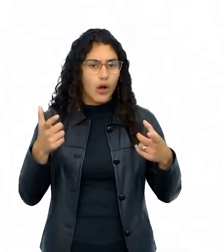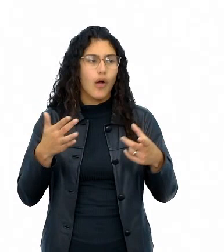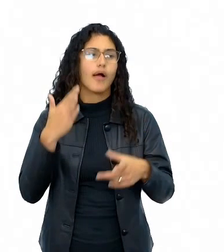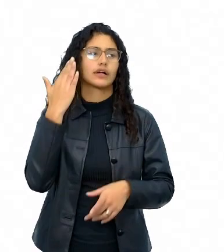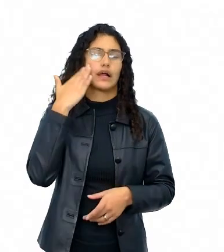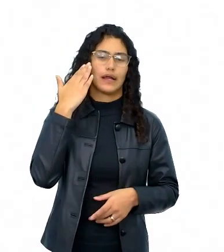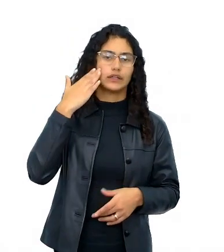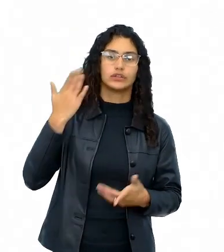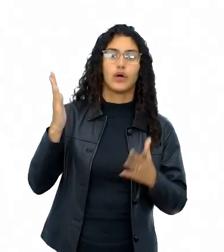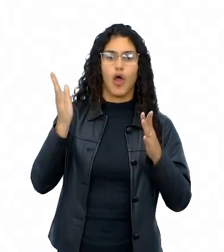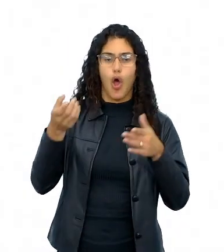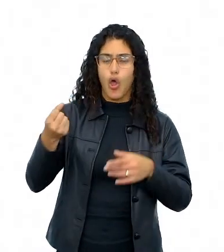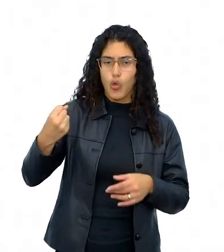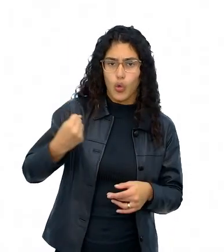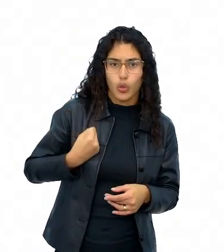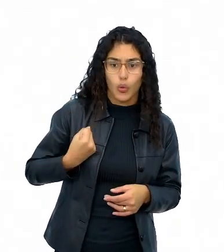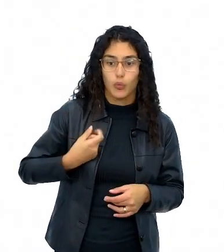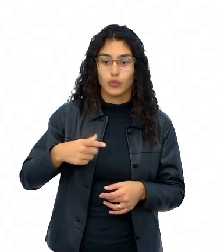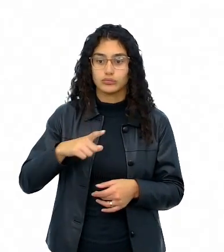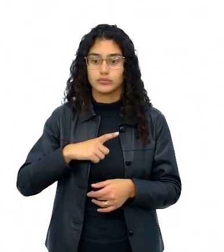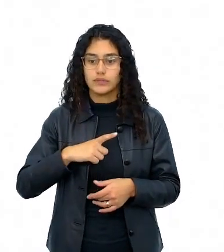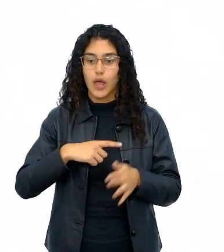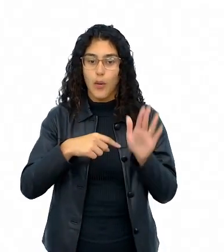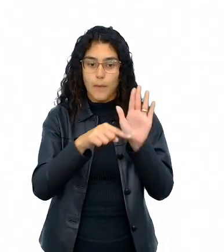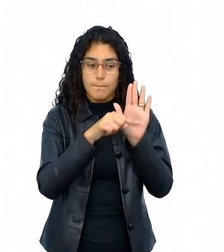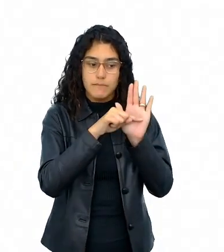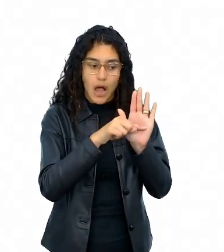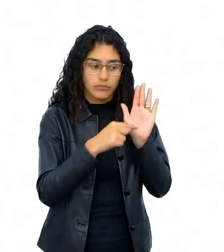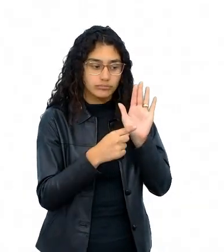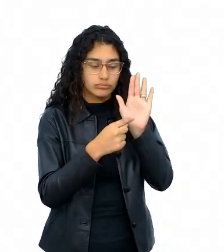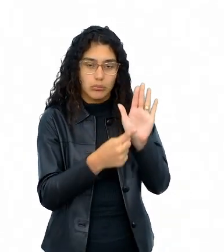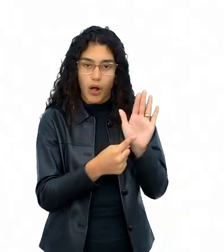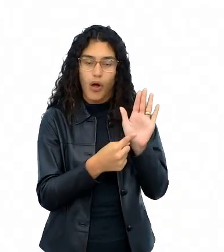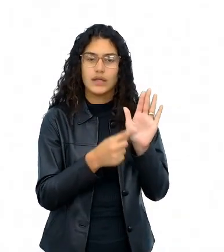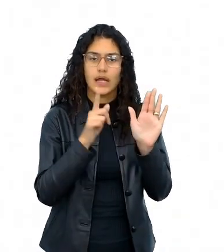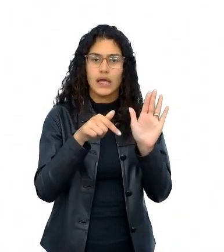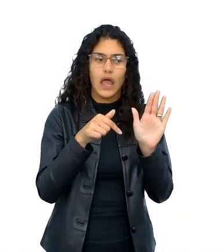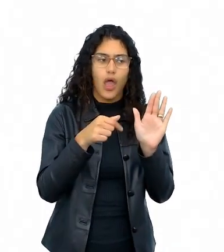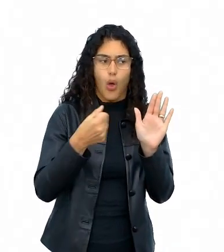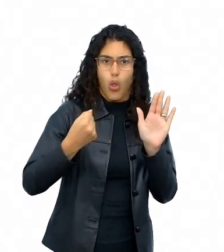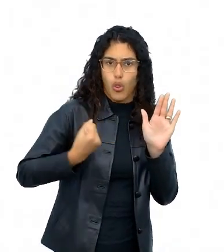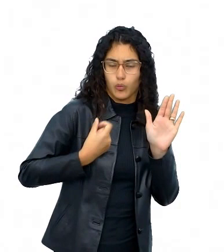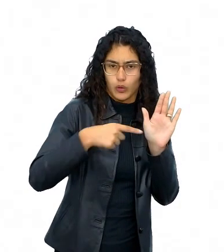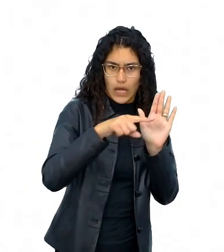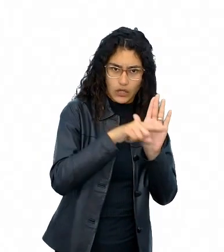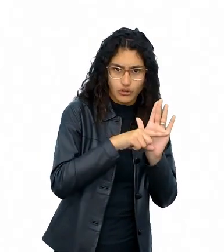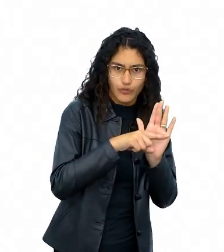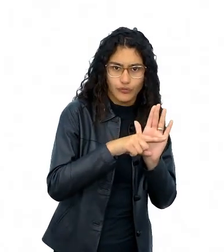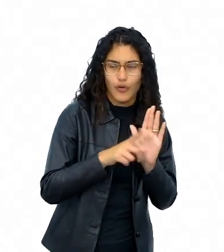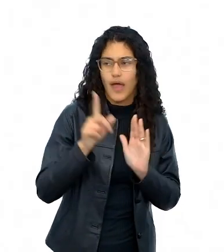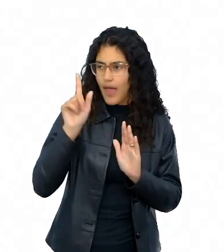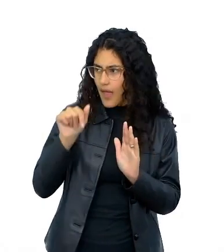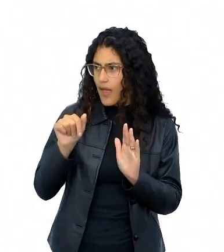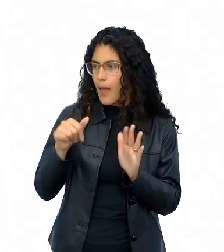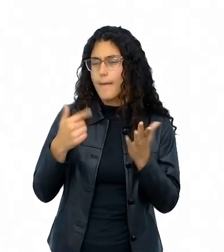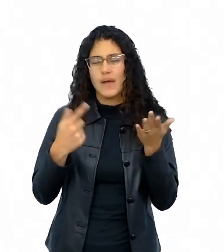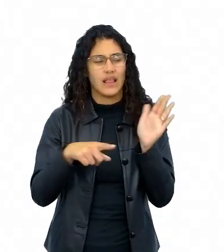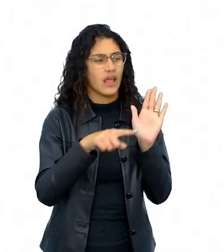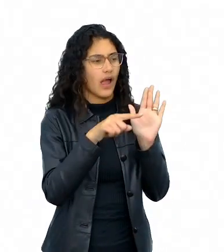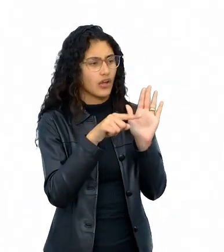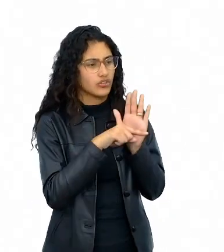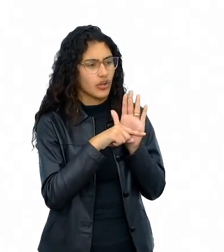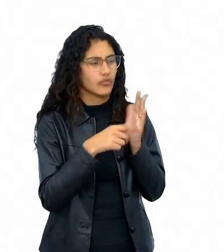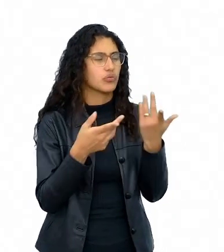tá, então agora esse número tem um sinal na frente, está indicando que é um número negativo, ué, mas negativo não